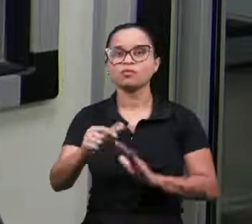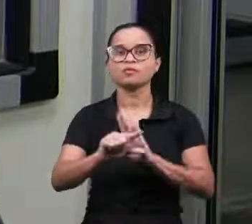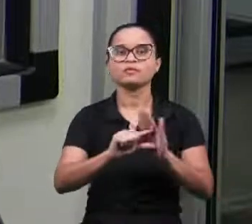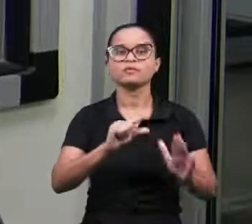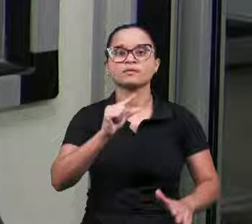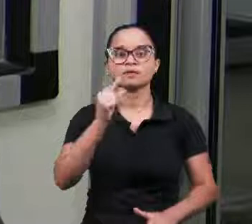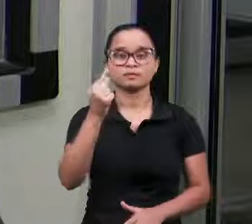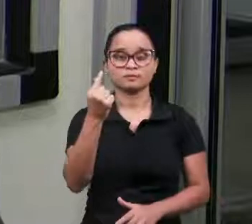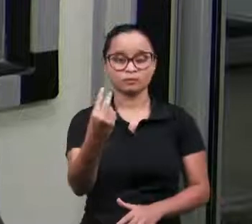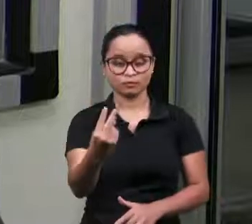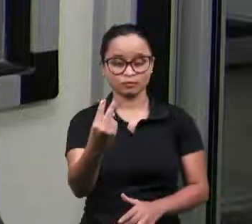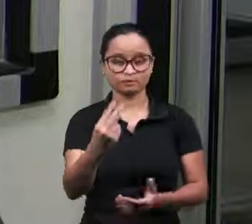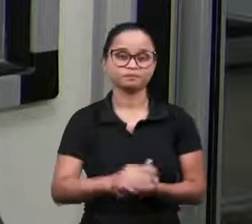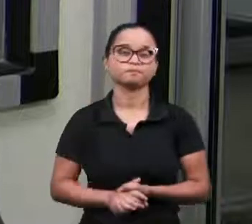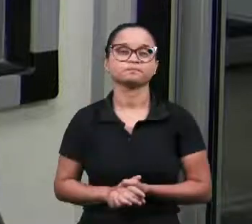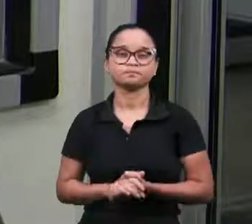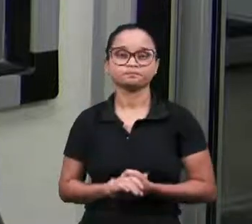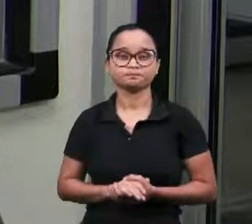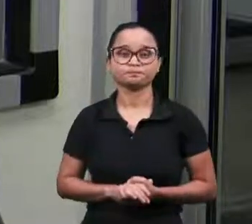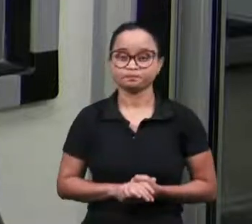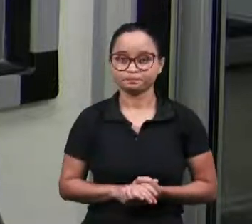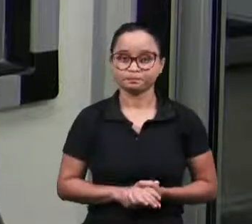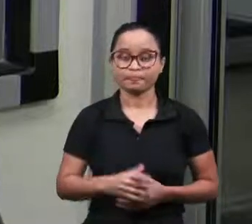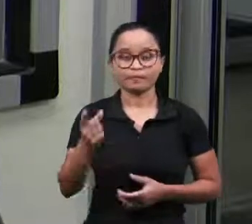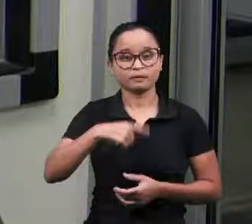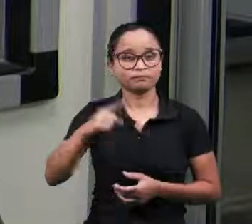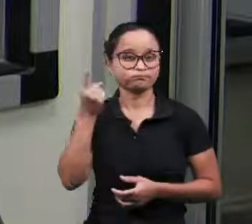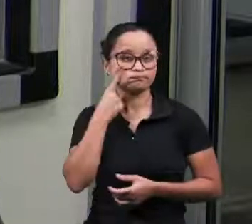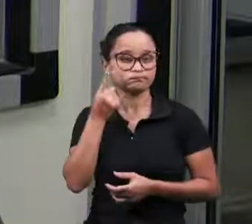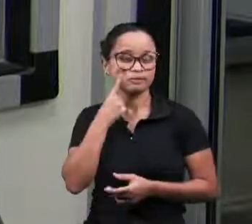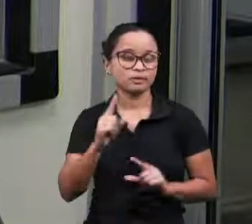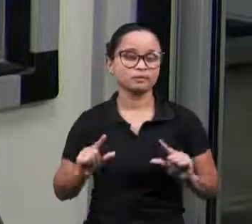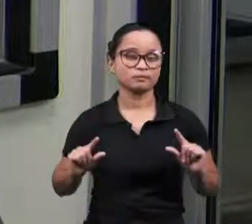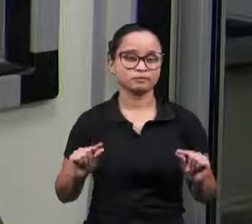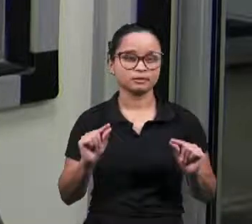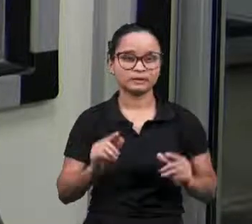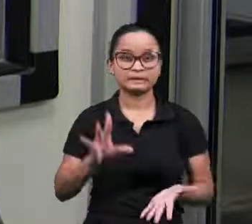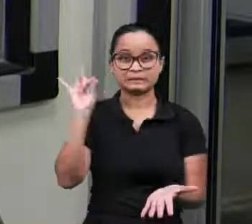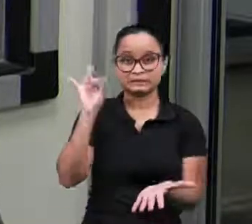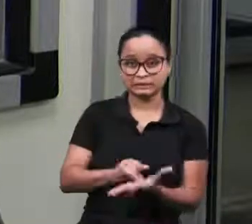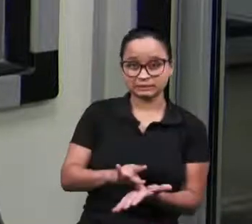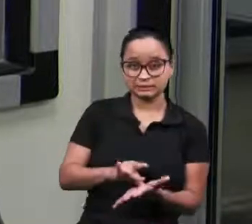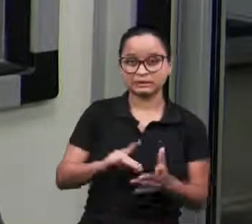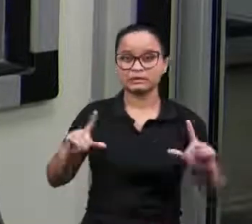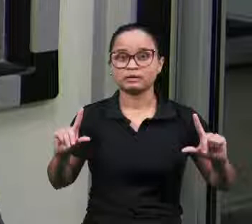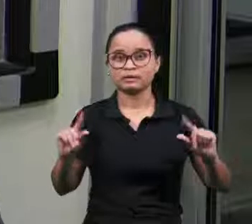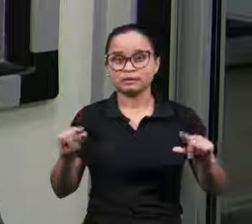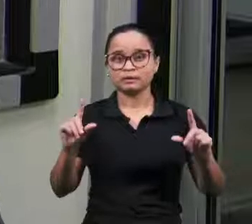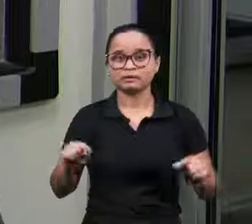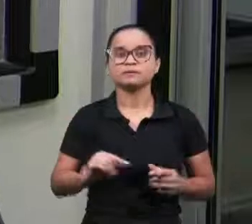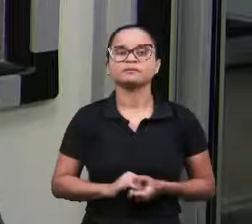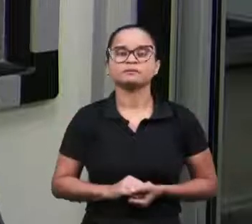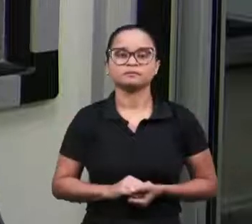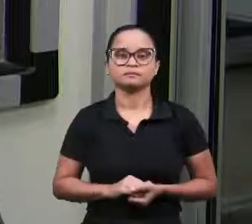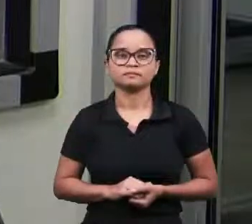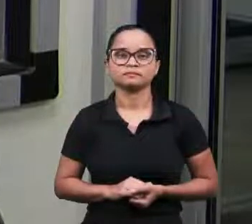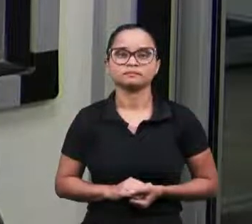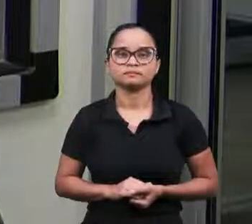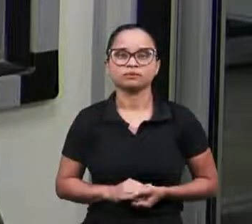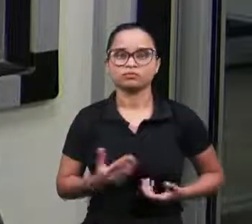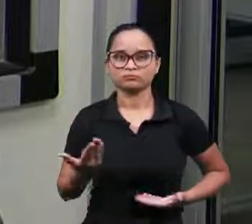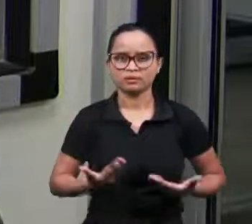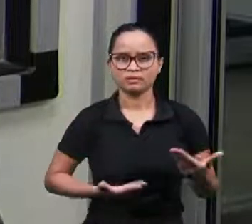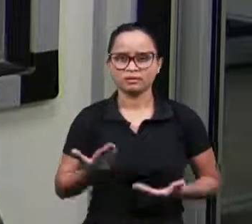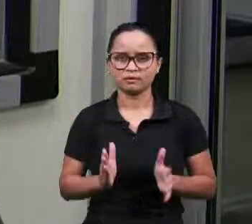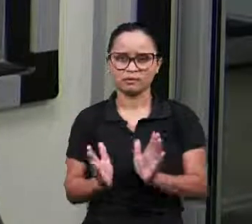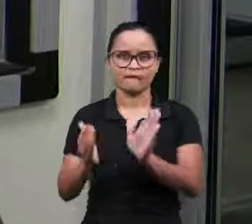16, verso 1 e verso 2. Nós vamos ver aqui, na verdade, o mordomo infiel é